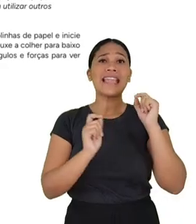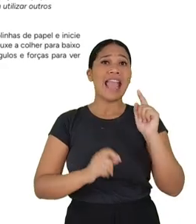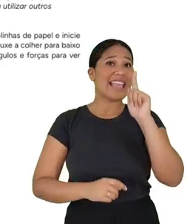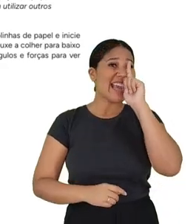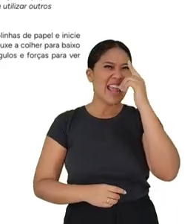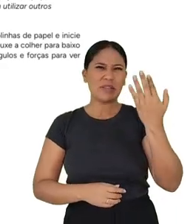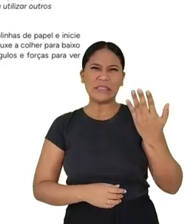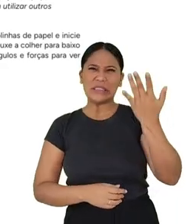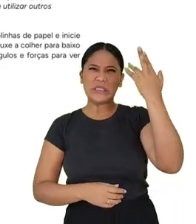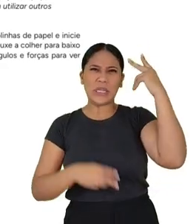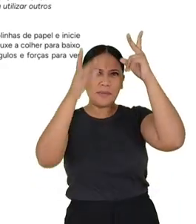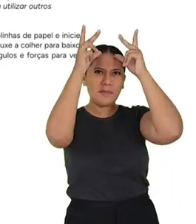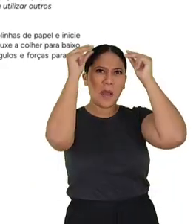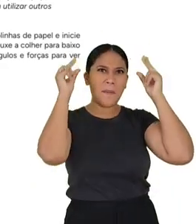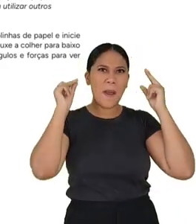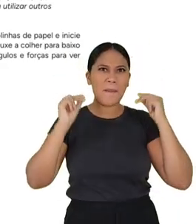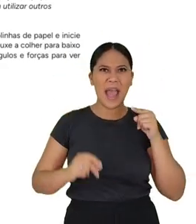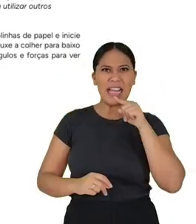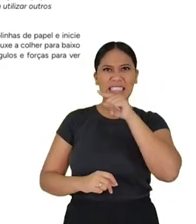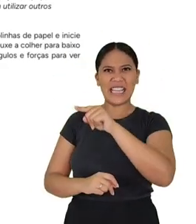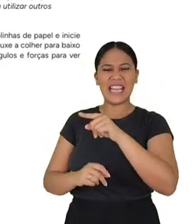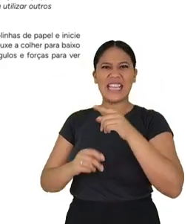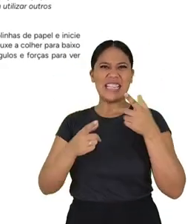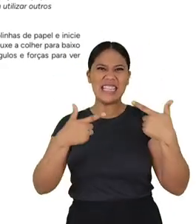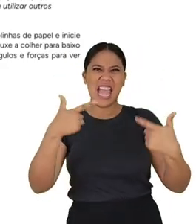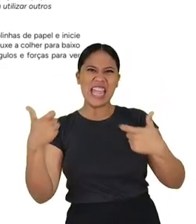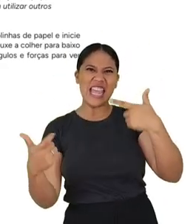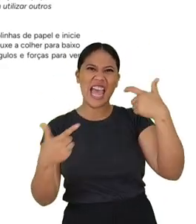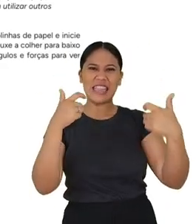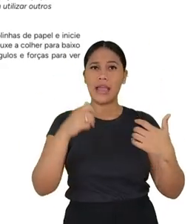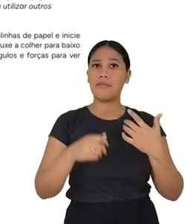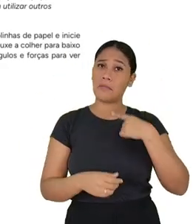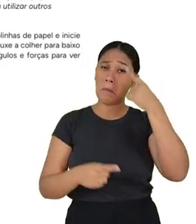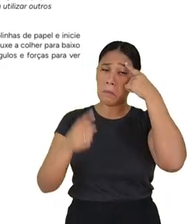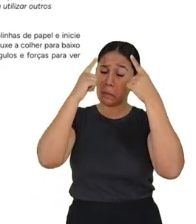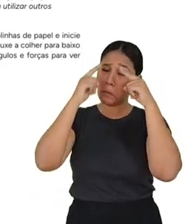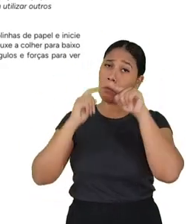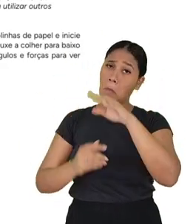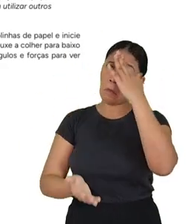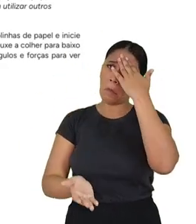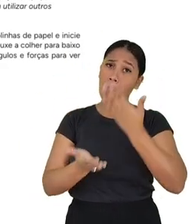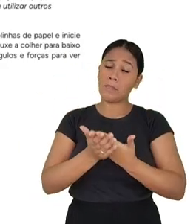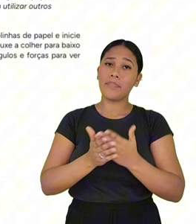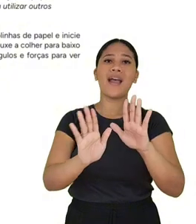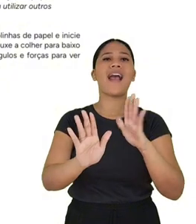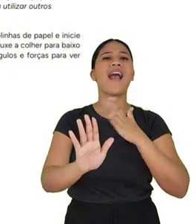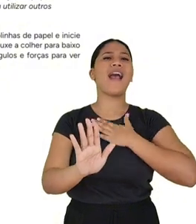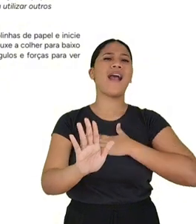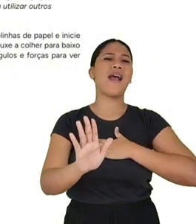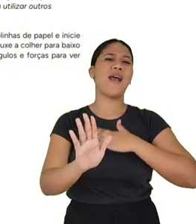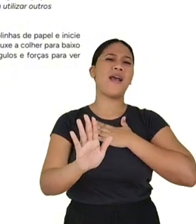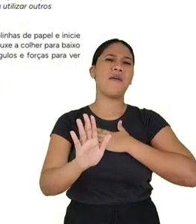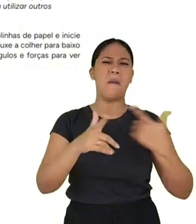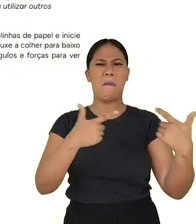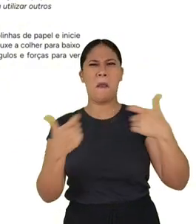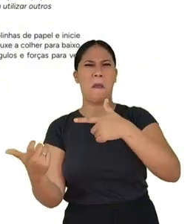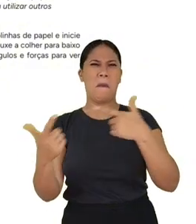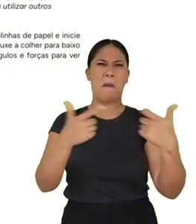Acredita-se que as primeiras catapultas foram inventadas pelos gregos como armas de guerra. Mas não se preocupe,